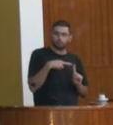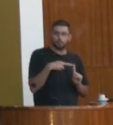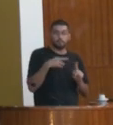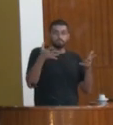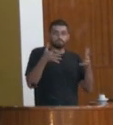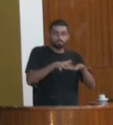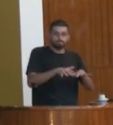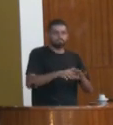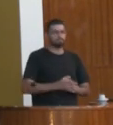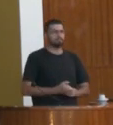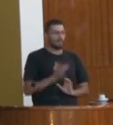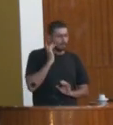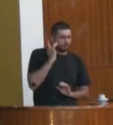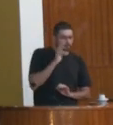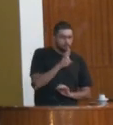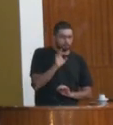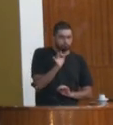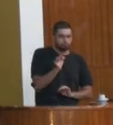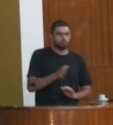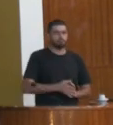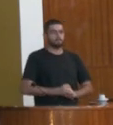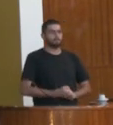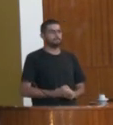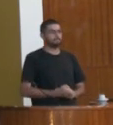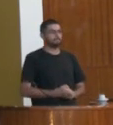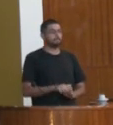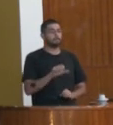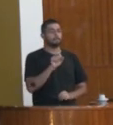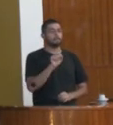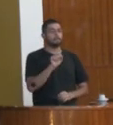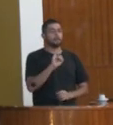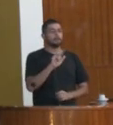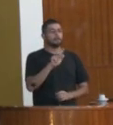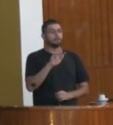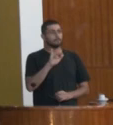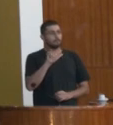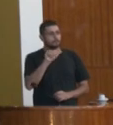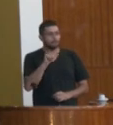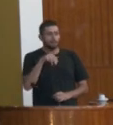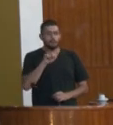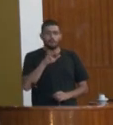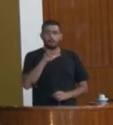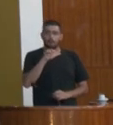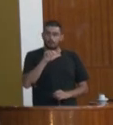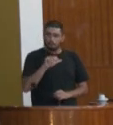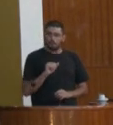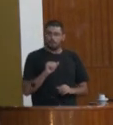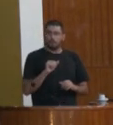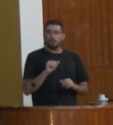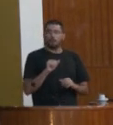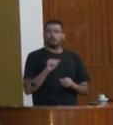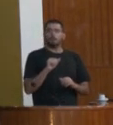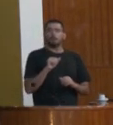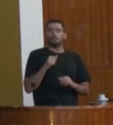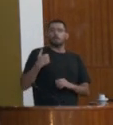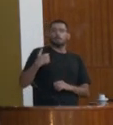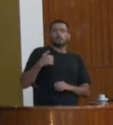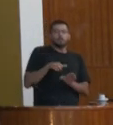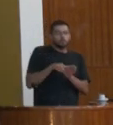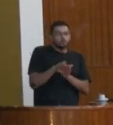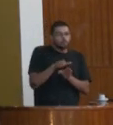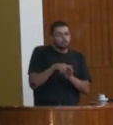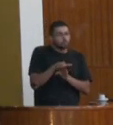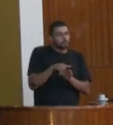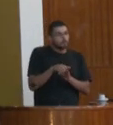Inclua. Acho que é isso. Silvia Maria Alves, conselheira tutelar de pessoas com